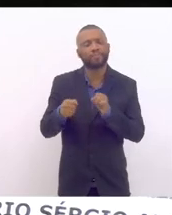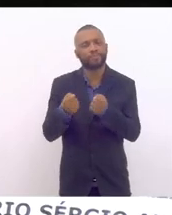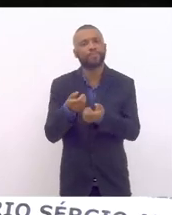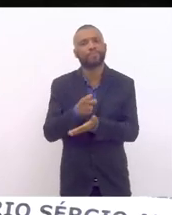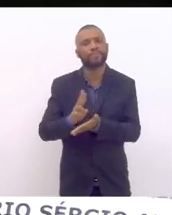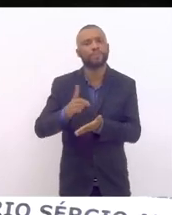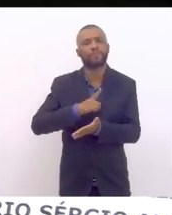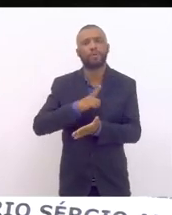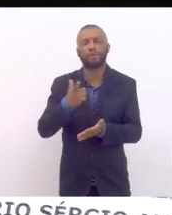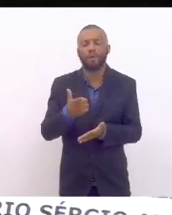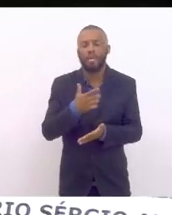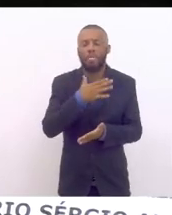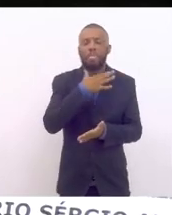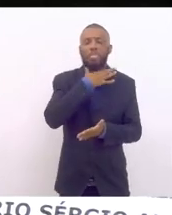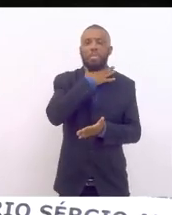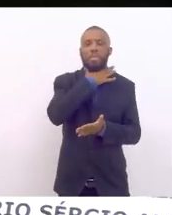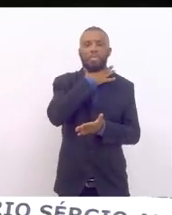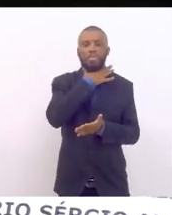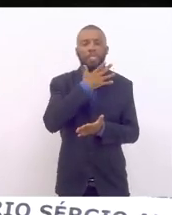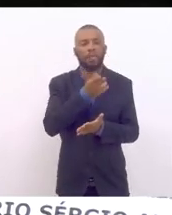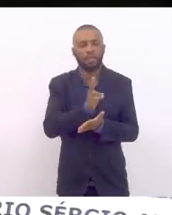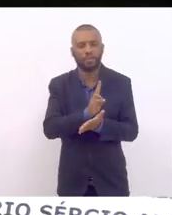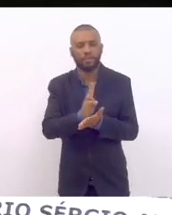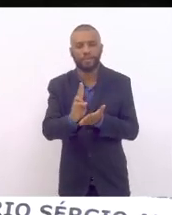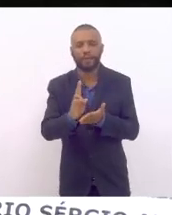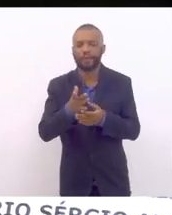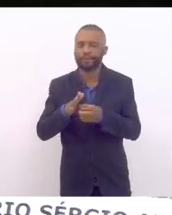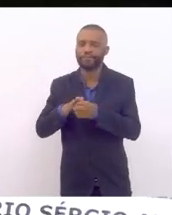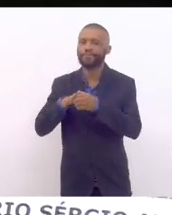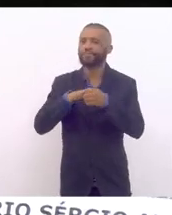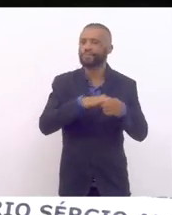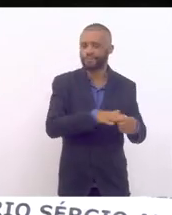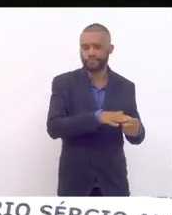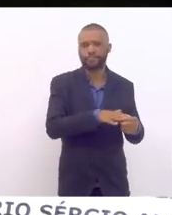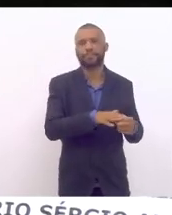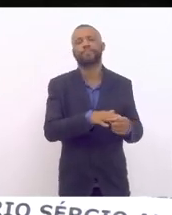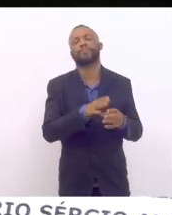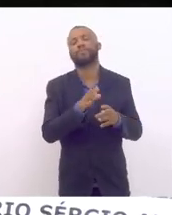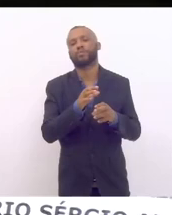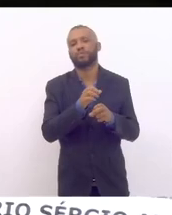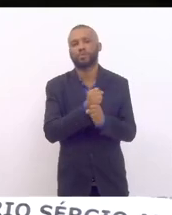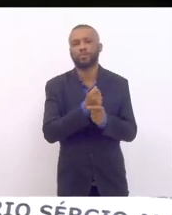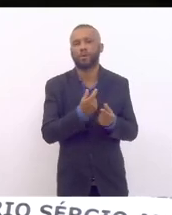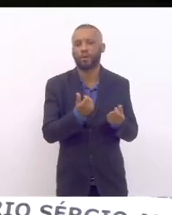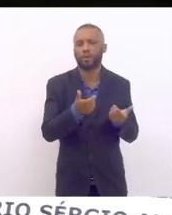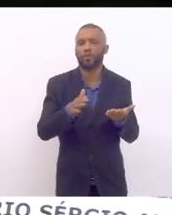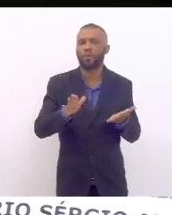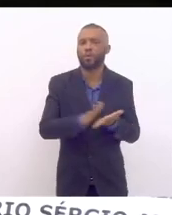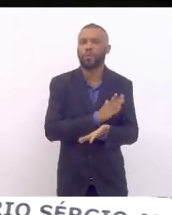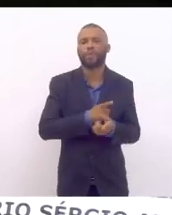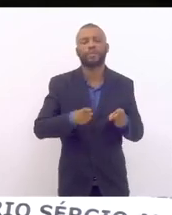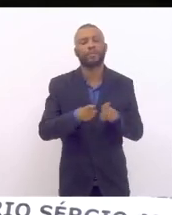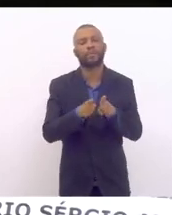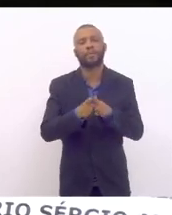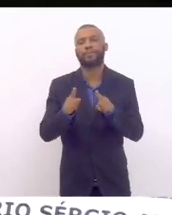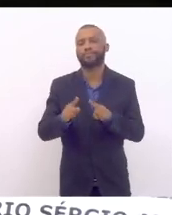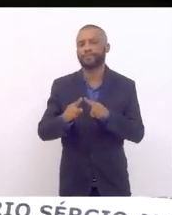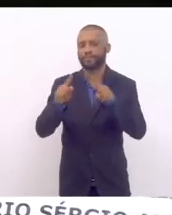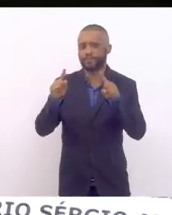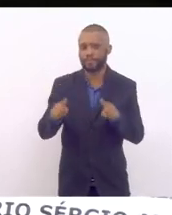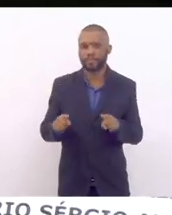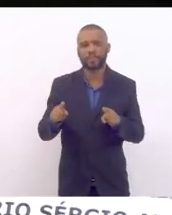estão asfixiando as Universidades estão asfixiando no orçamento em pessoal a